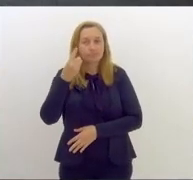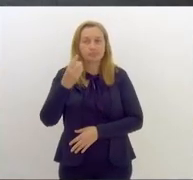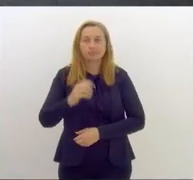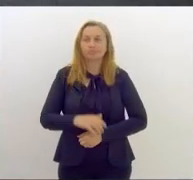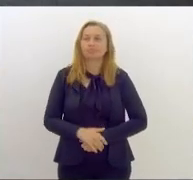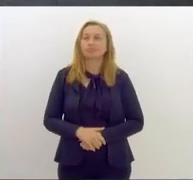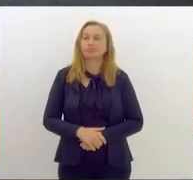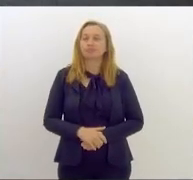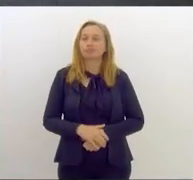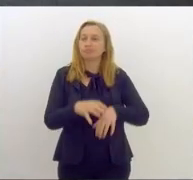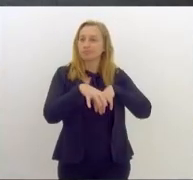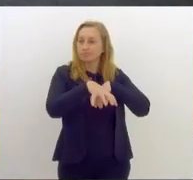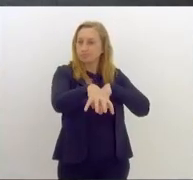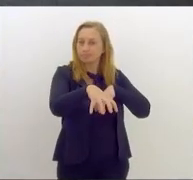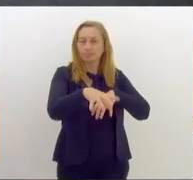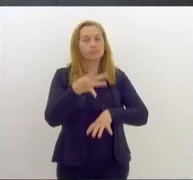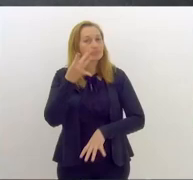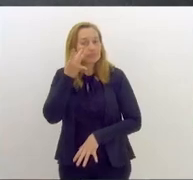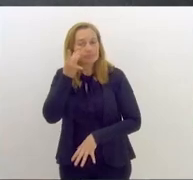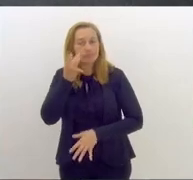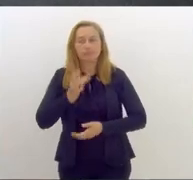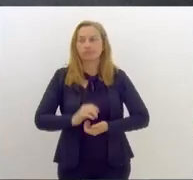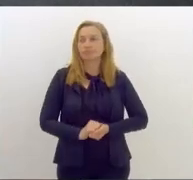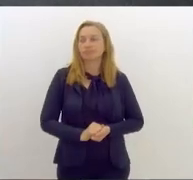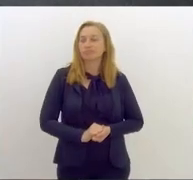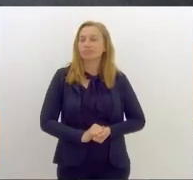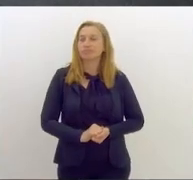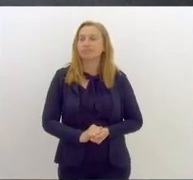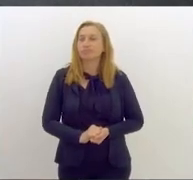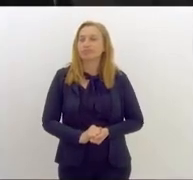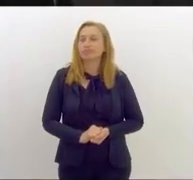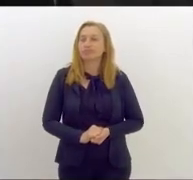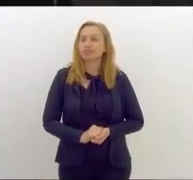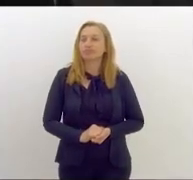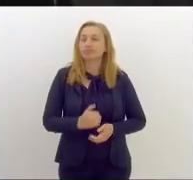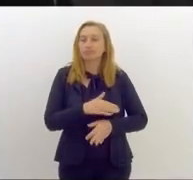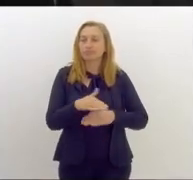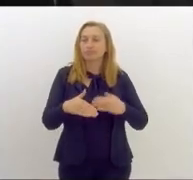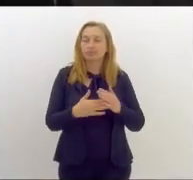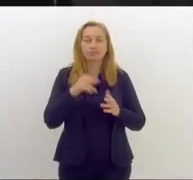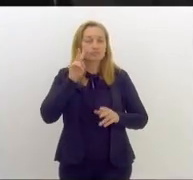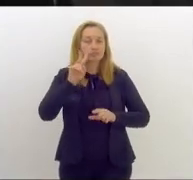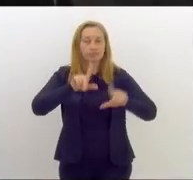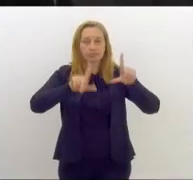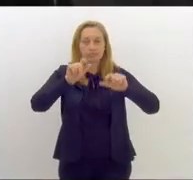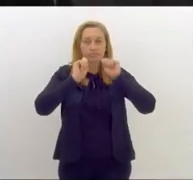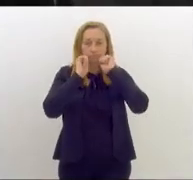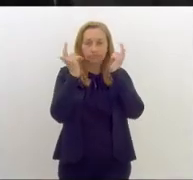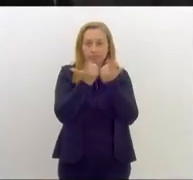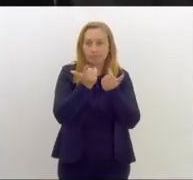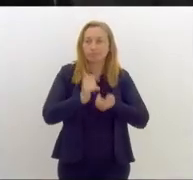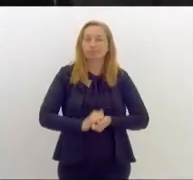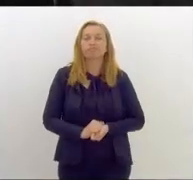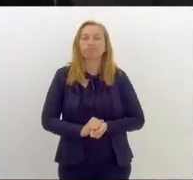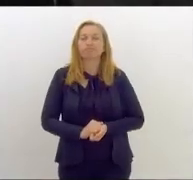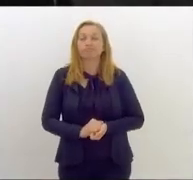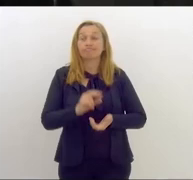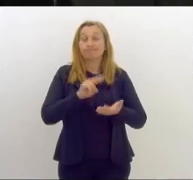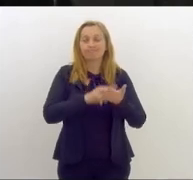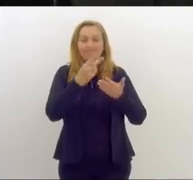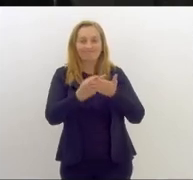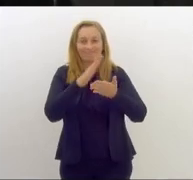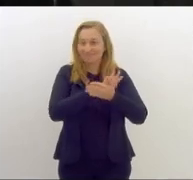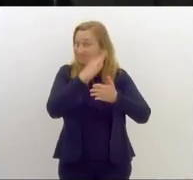assistem de forma presencial ou remota senhor está de espectadores da TV alerj senhora